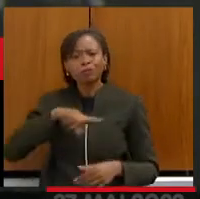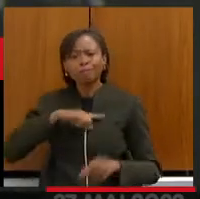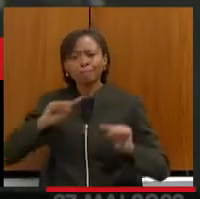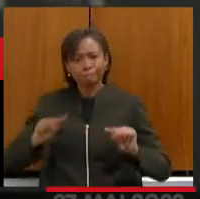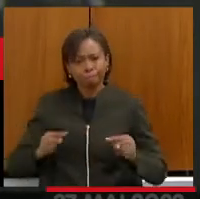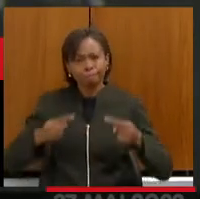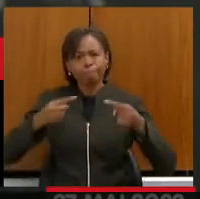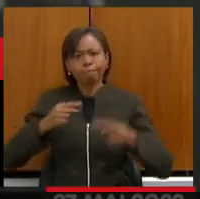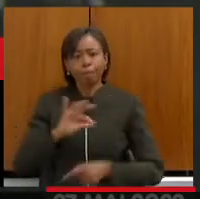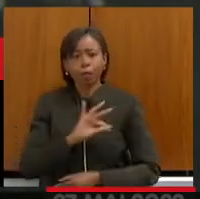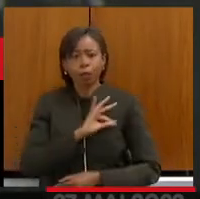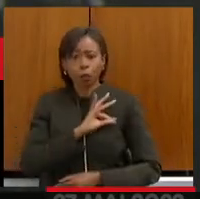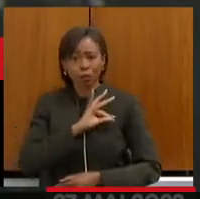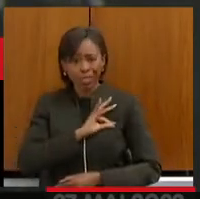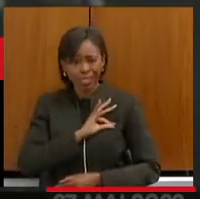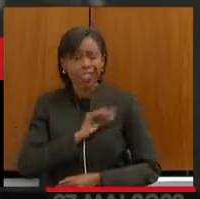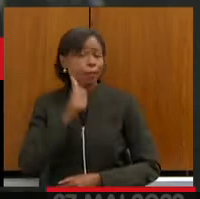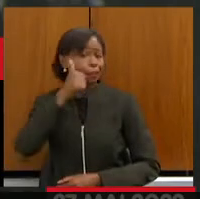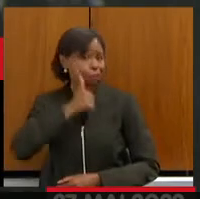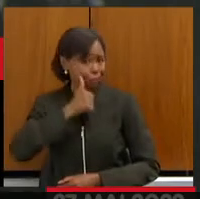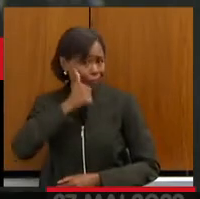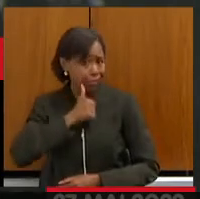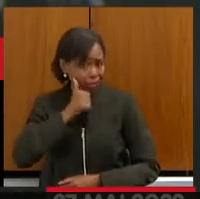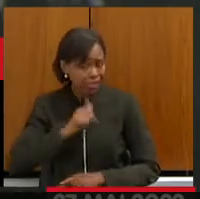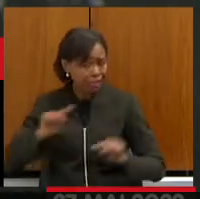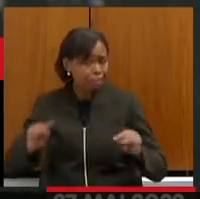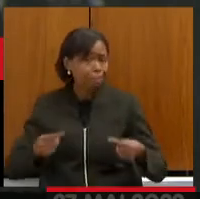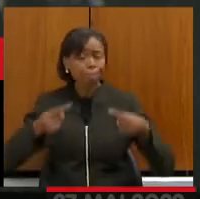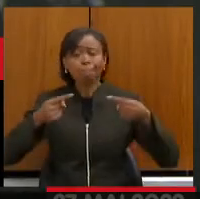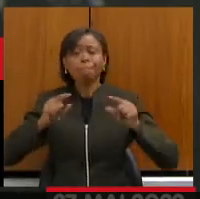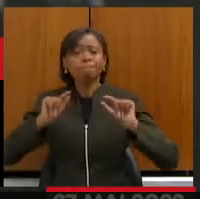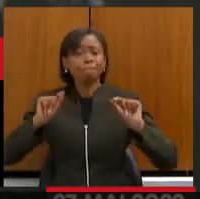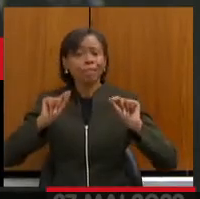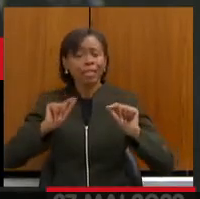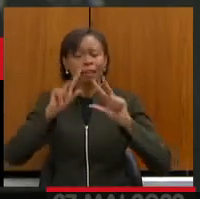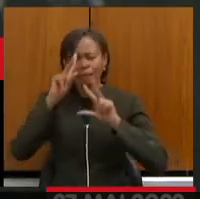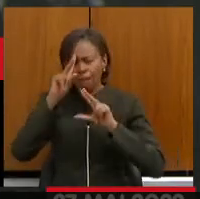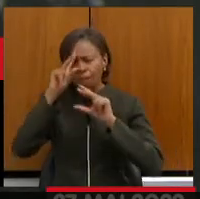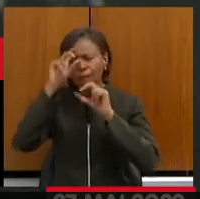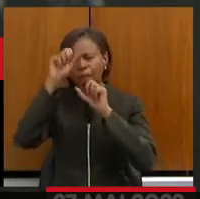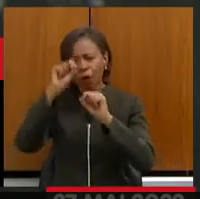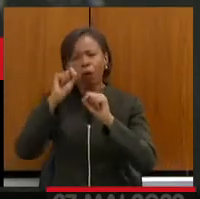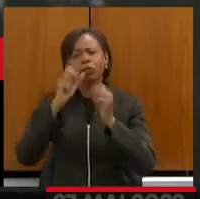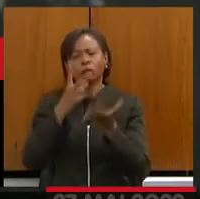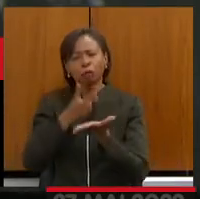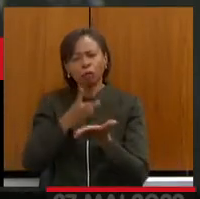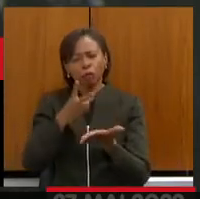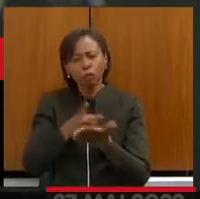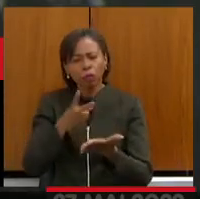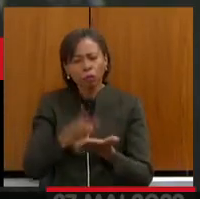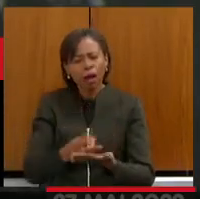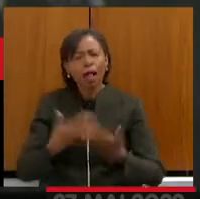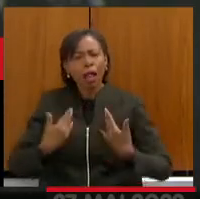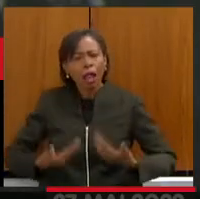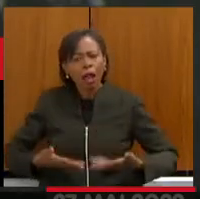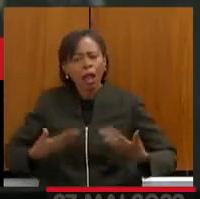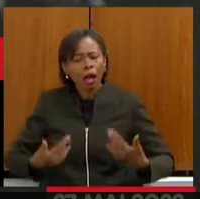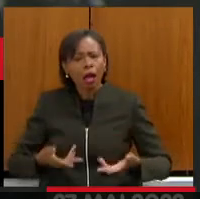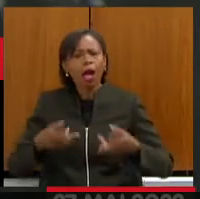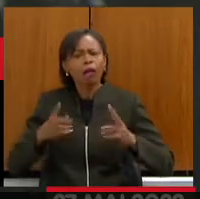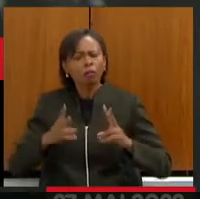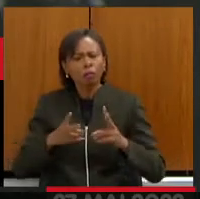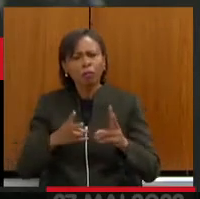enquanto policial militar feminina em manter a nossa força EA leveza diante das mais diversas ocorrências